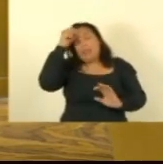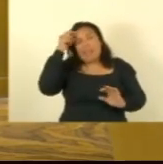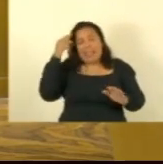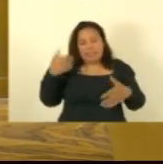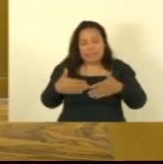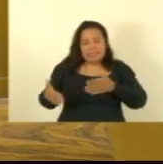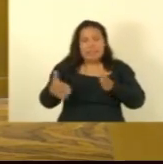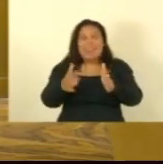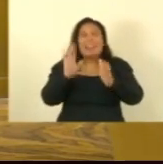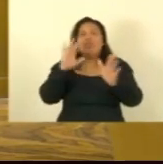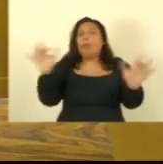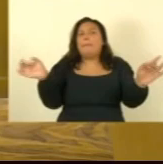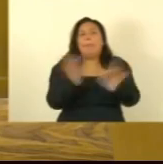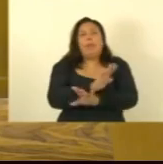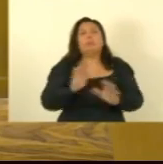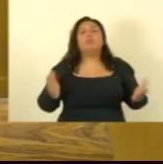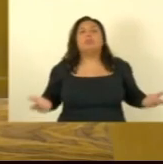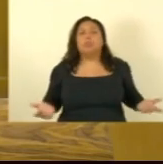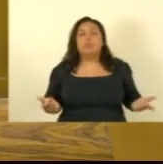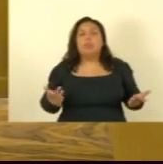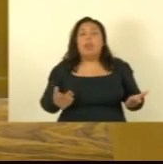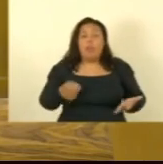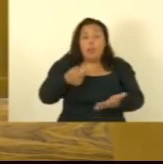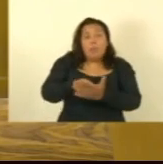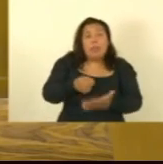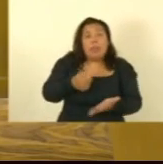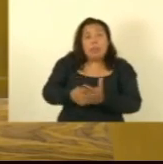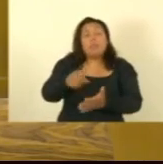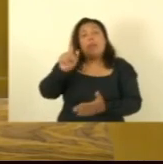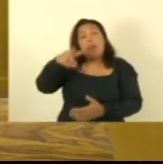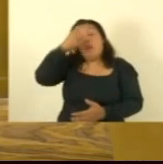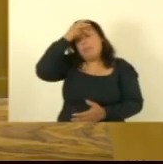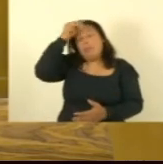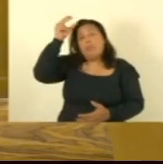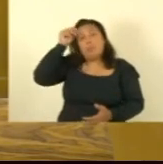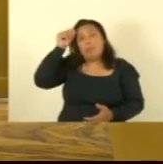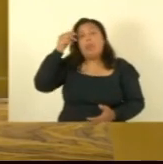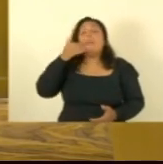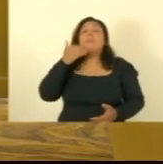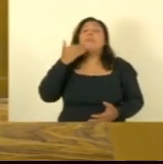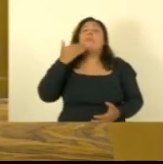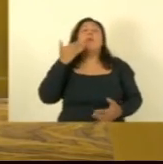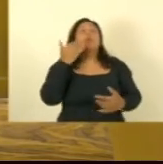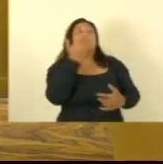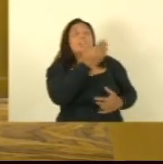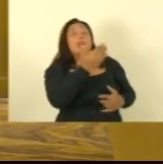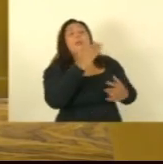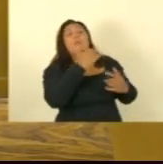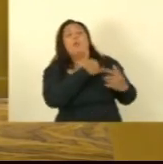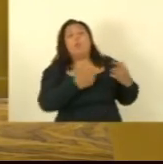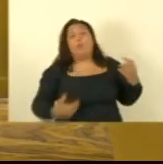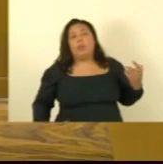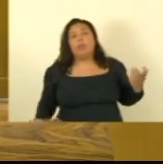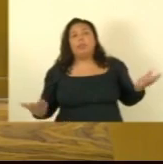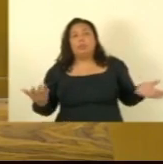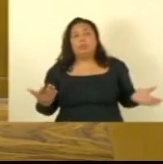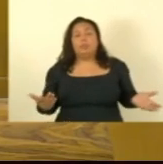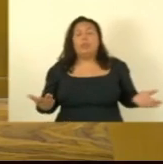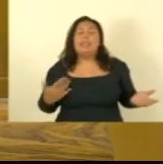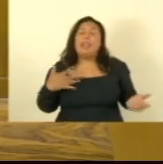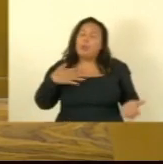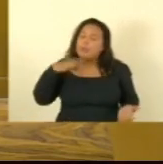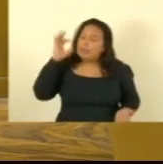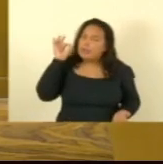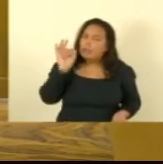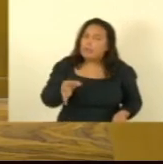já tinha sido resolvida. A obrigação é o prefeito trazer para o governo. E eu tenho